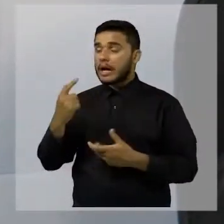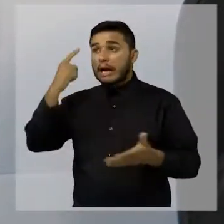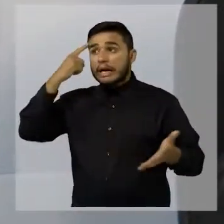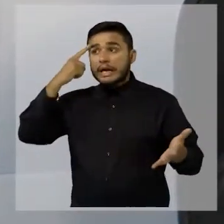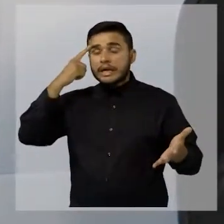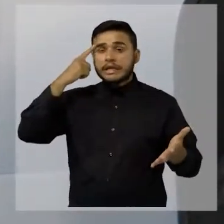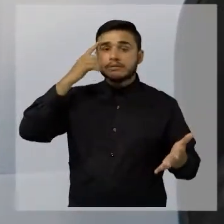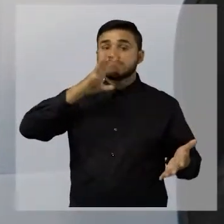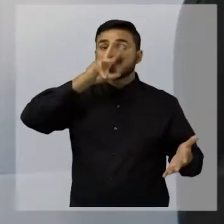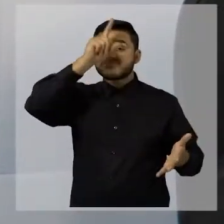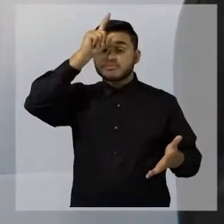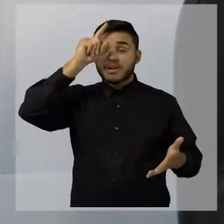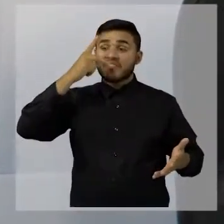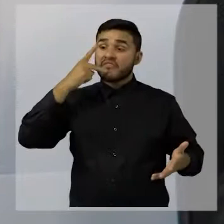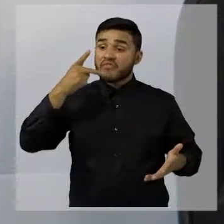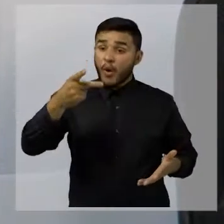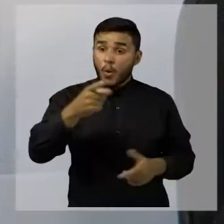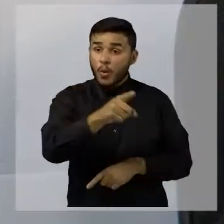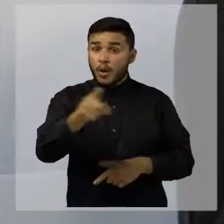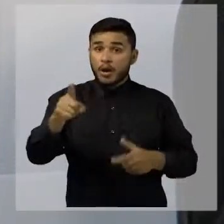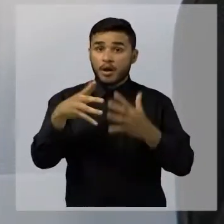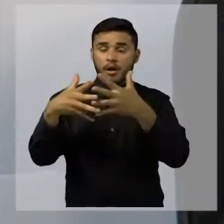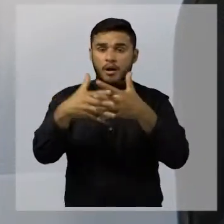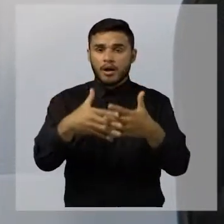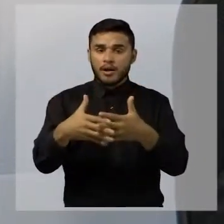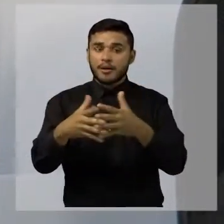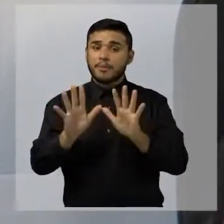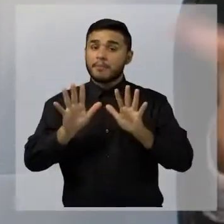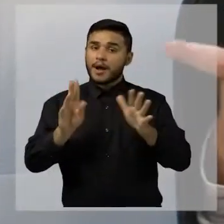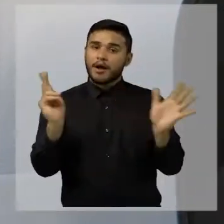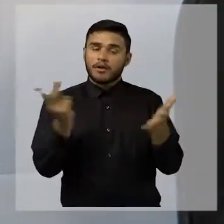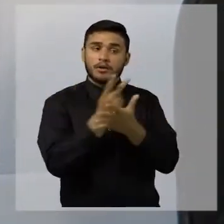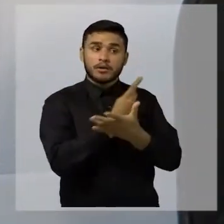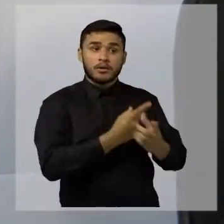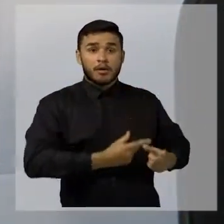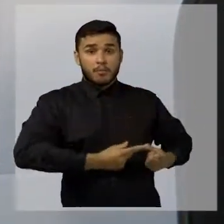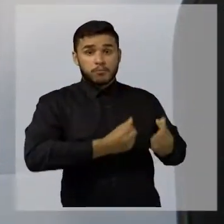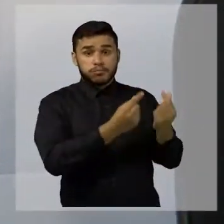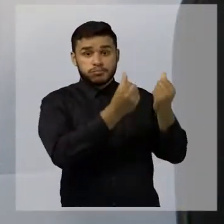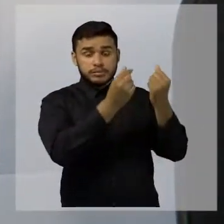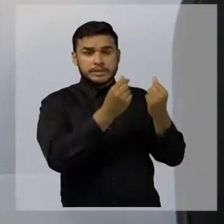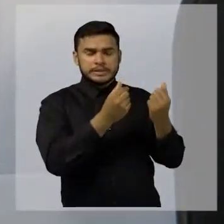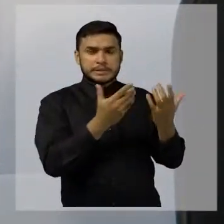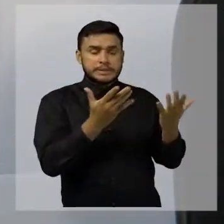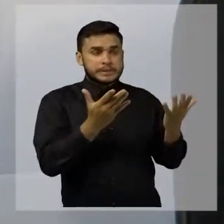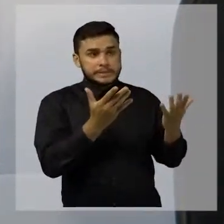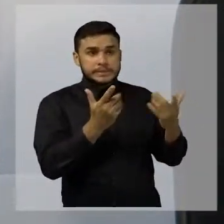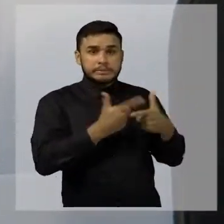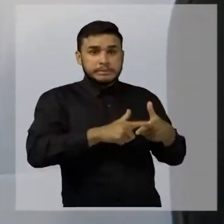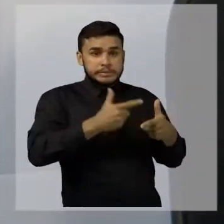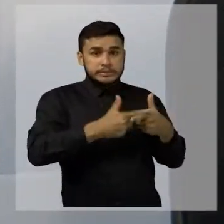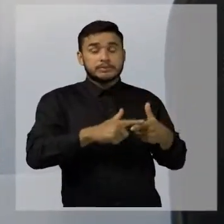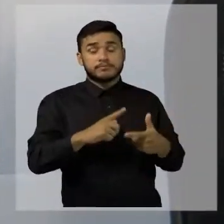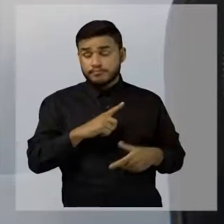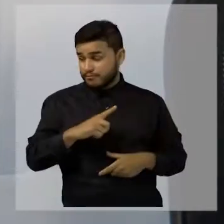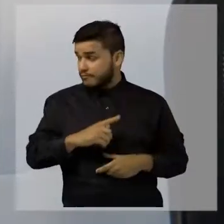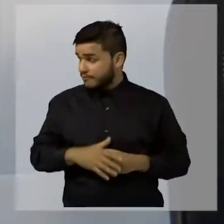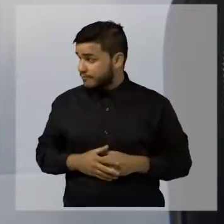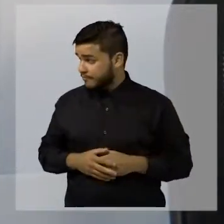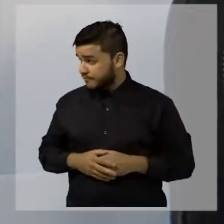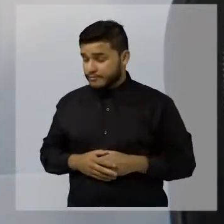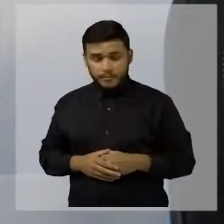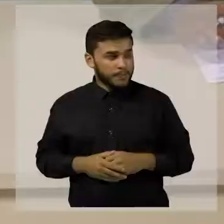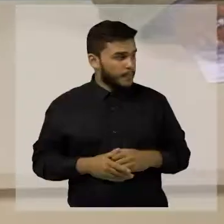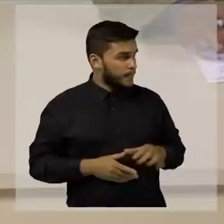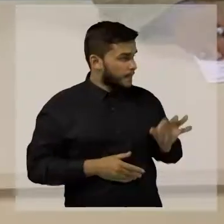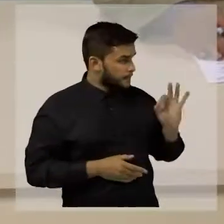se esqueceu de que o mercado sente quando ele faz essas colocações. Então, Luiz